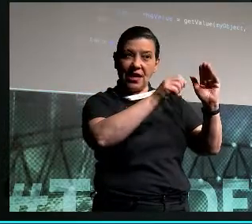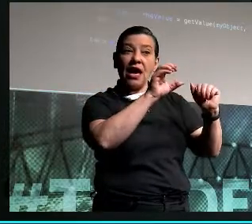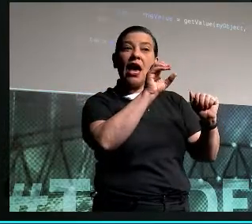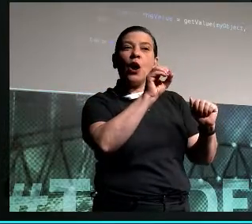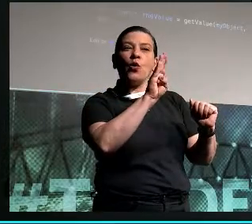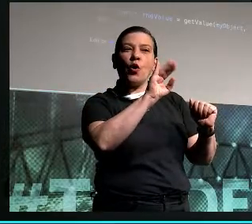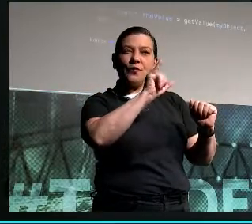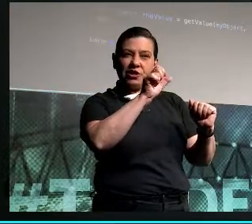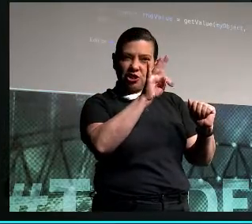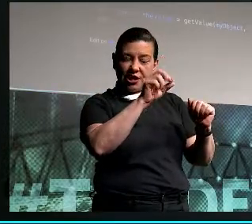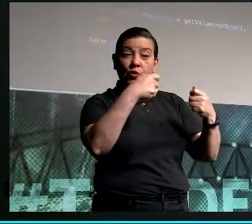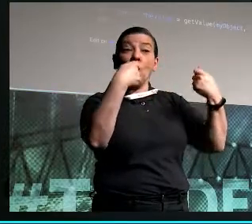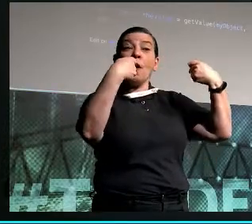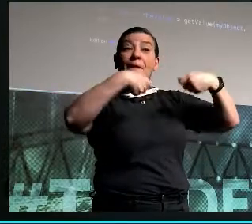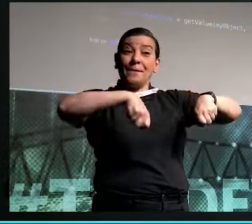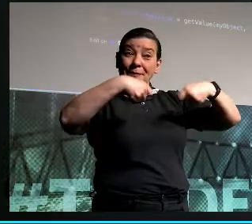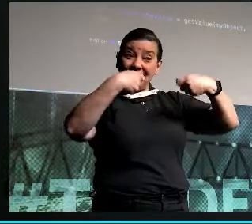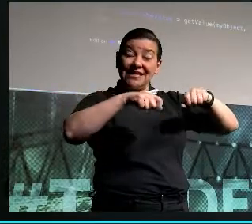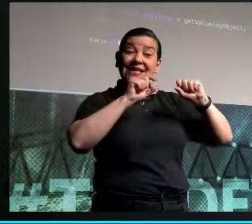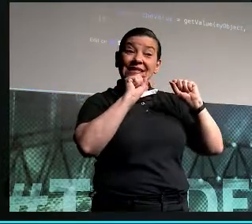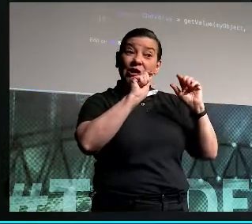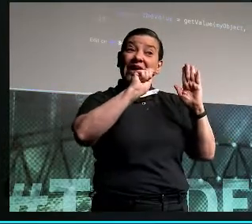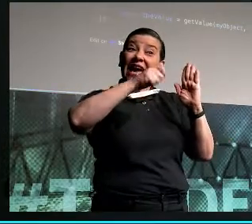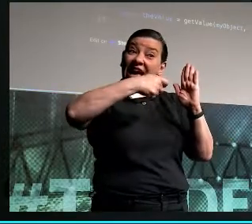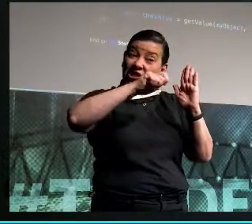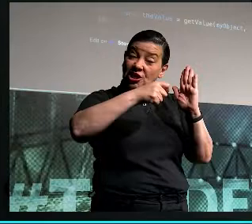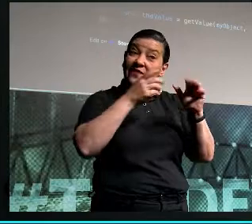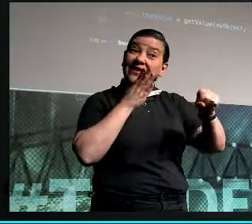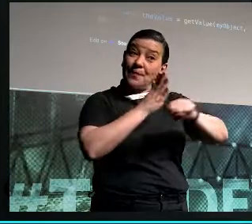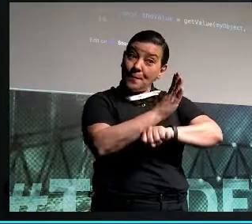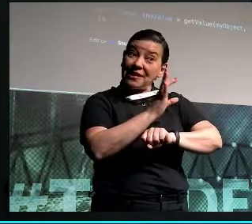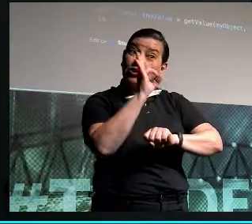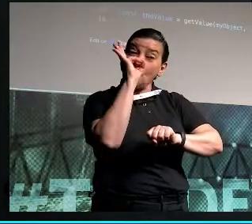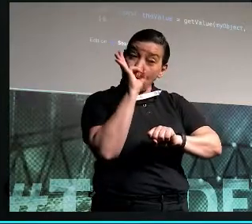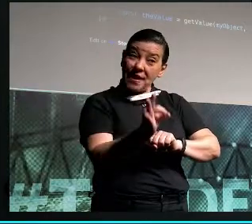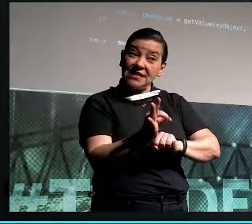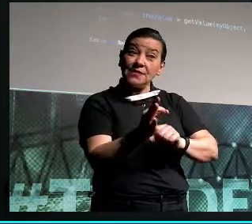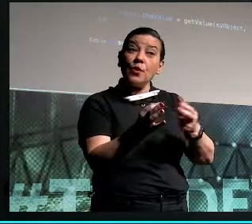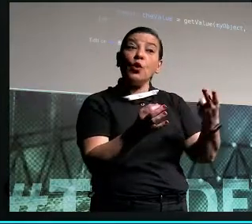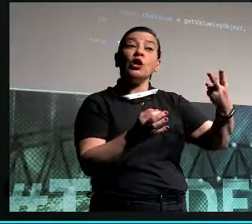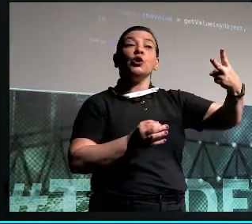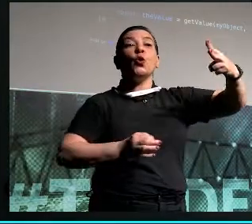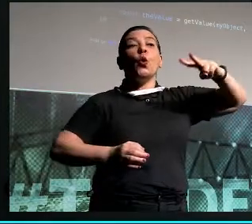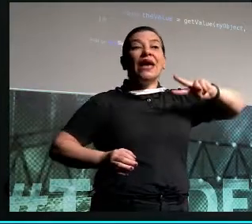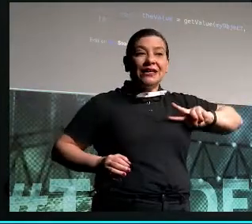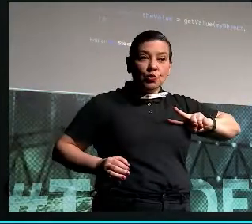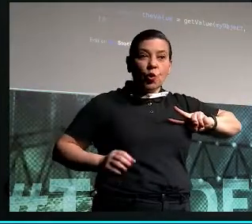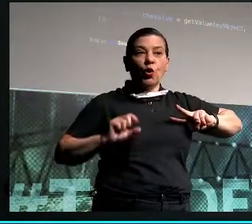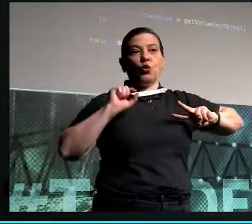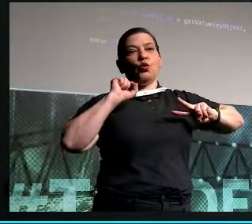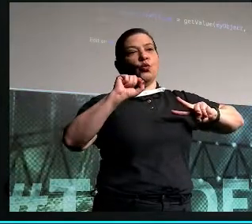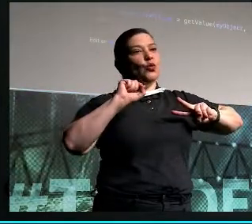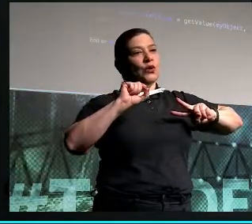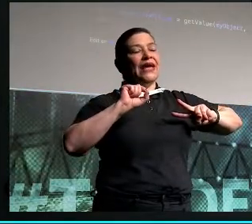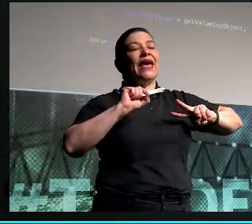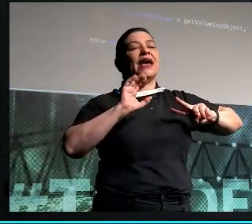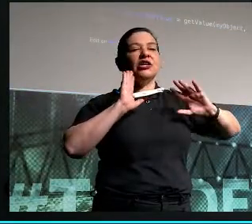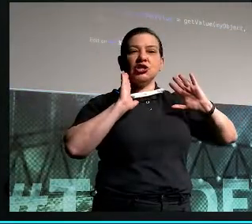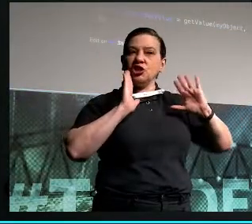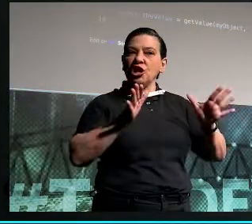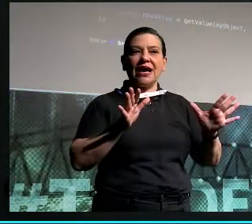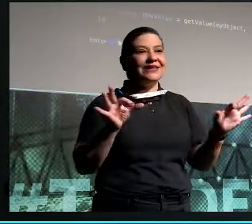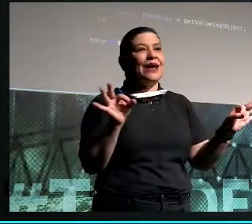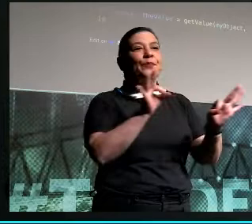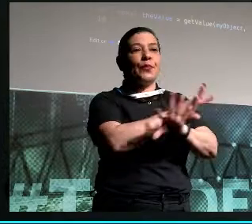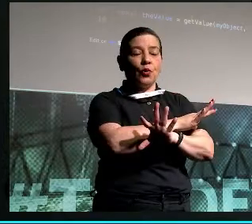aqui do typeof, na chave tem que ser uma das chaves válidas, e o retorno sempre vai ser um dos retornos válidos. E daí,